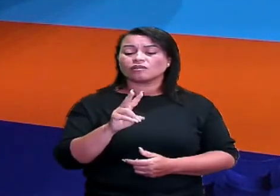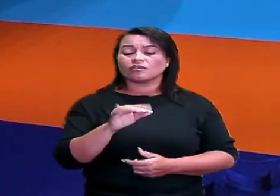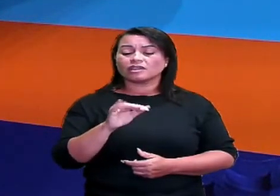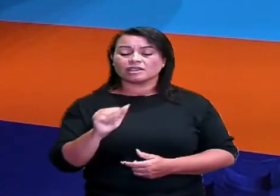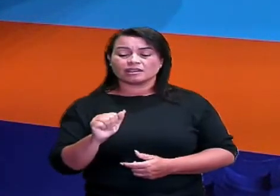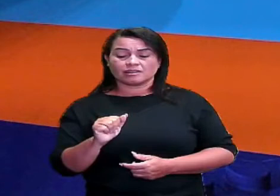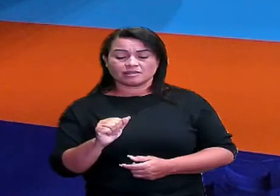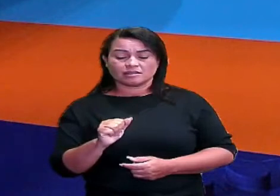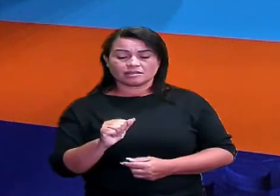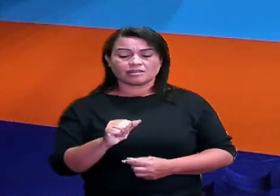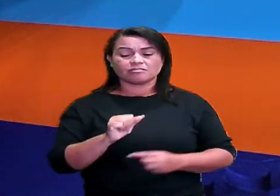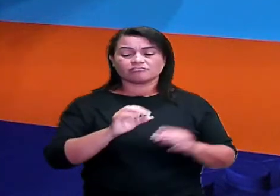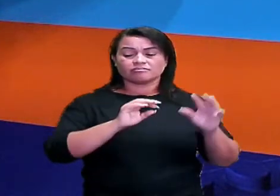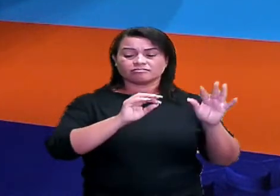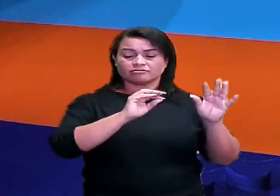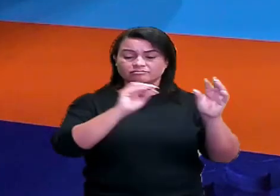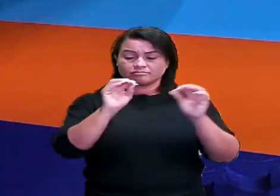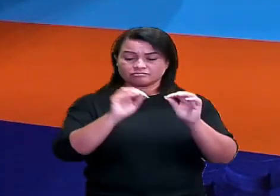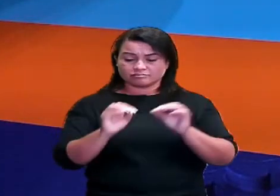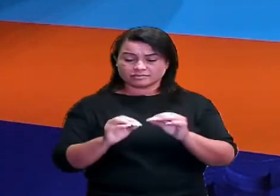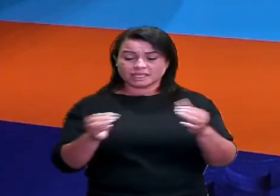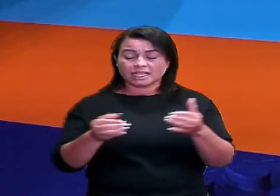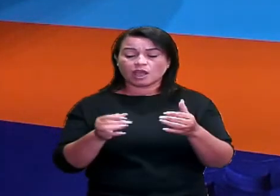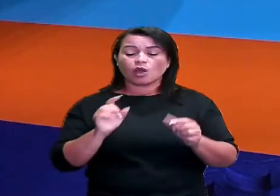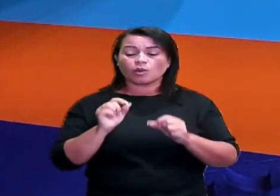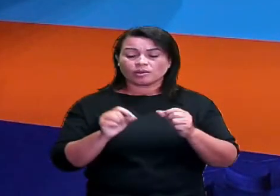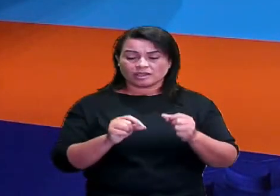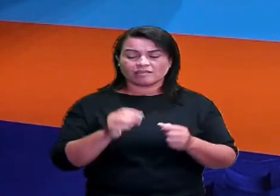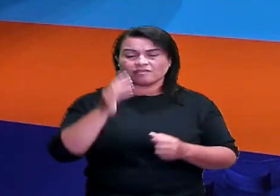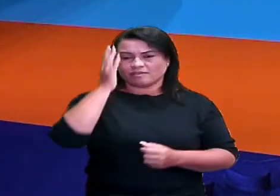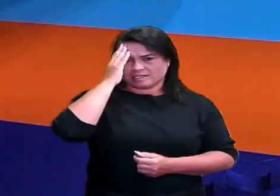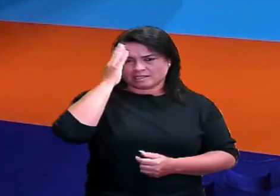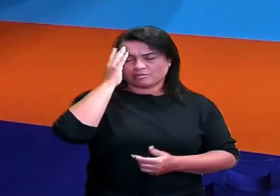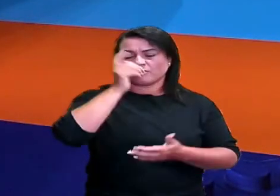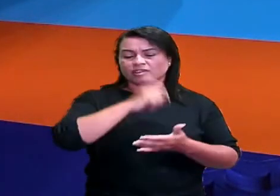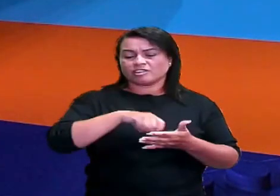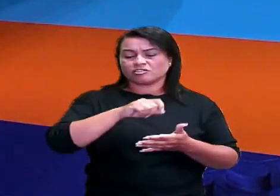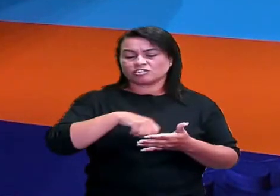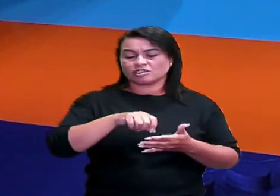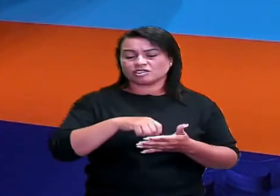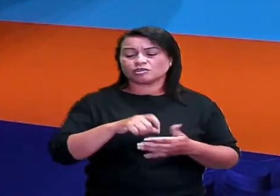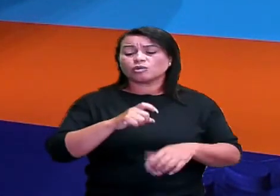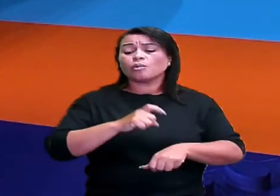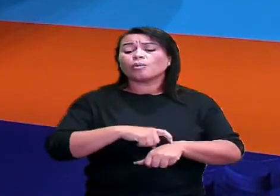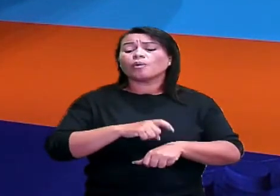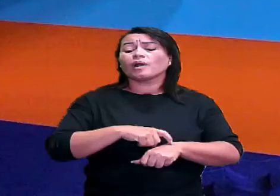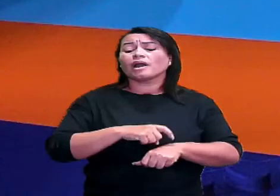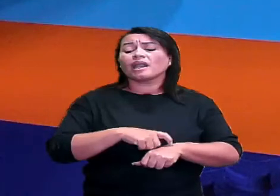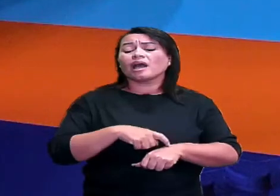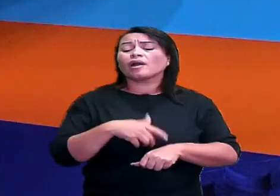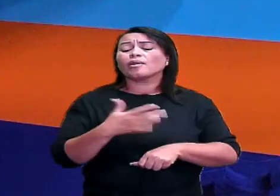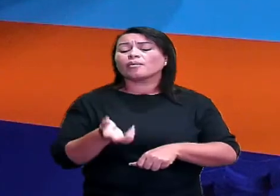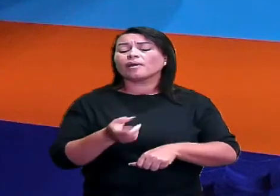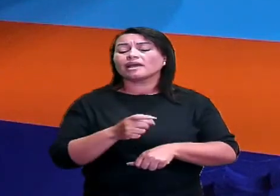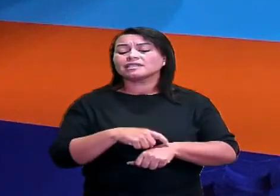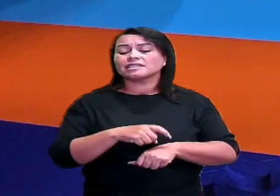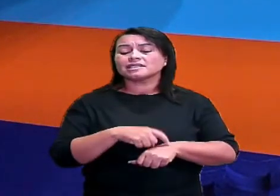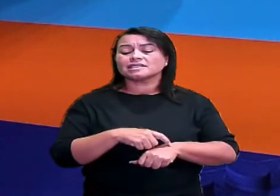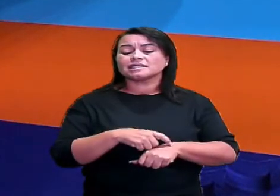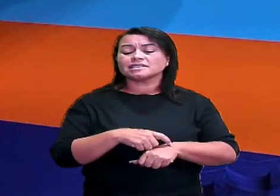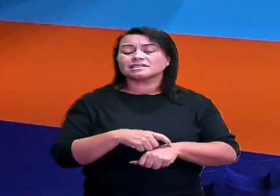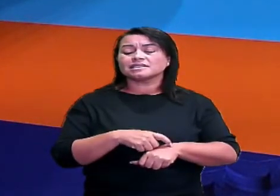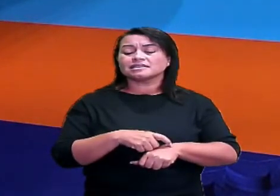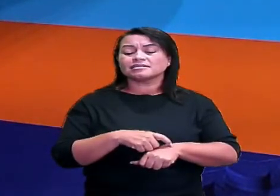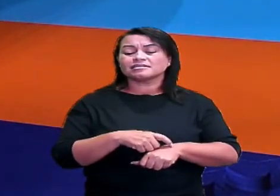Cotovia. Completamos e agora ela sim vai saber o que é que está escrito. E o horário? Qual vai ser o horário? Vai ser às